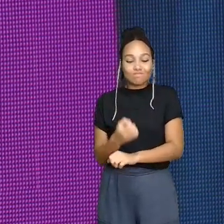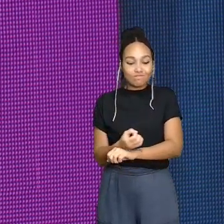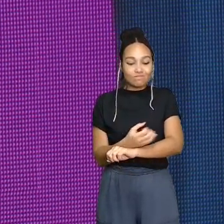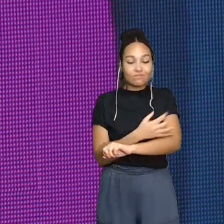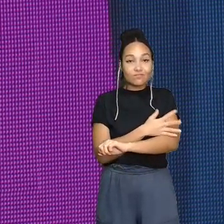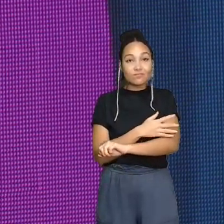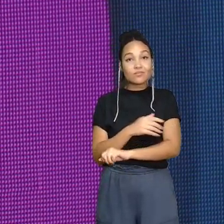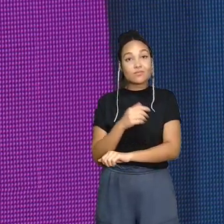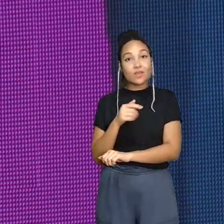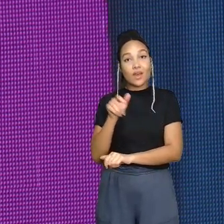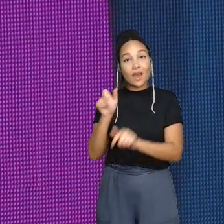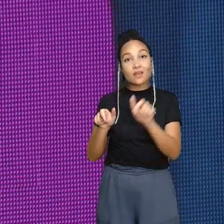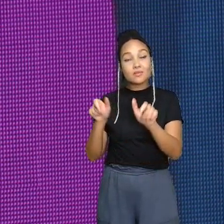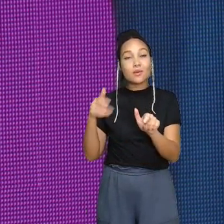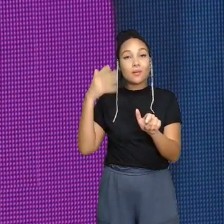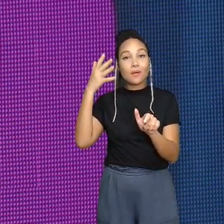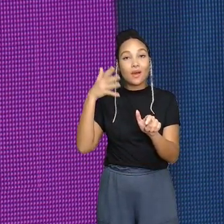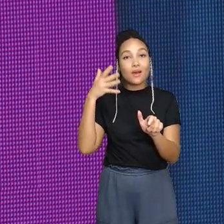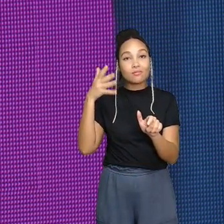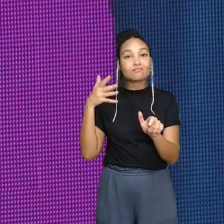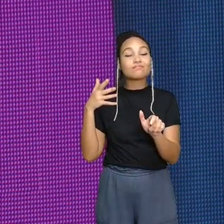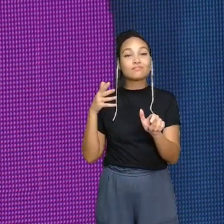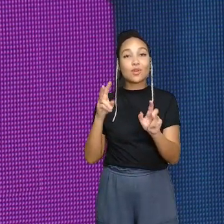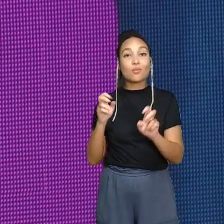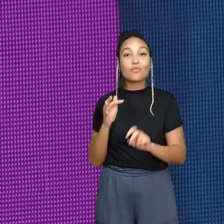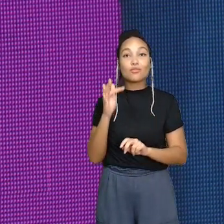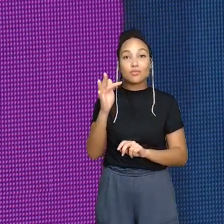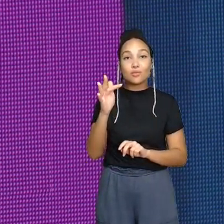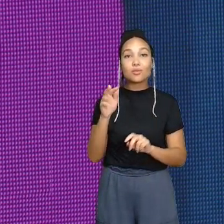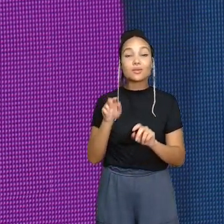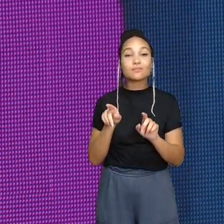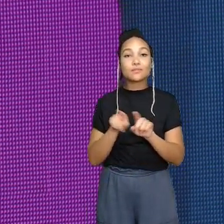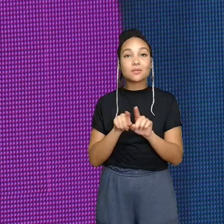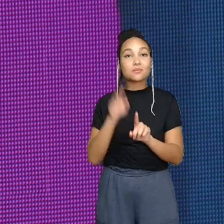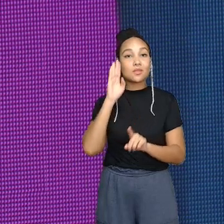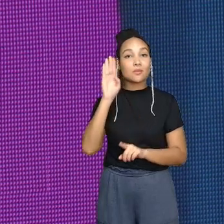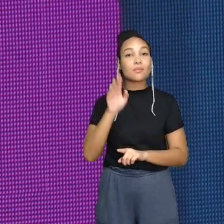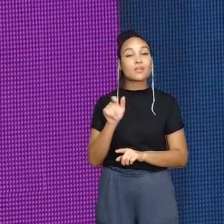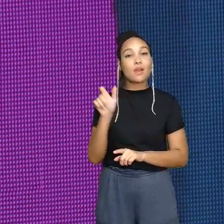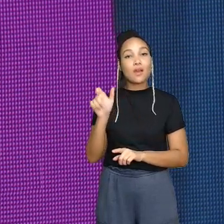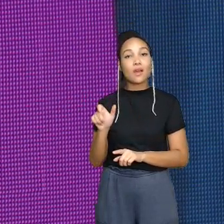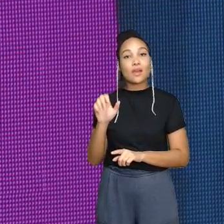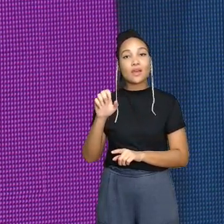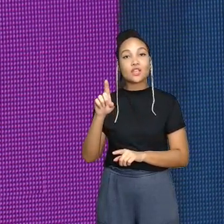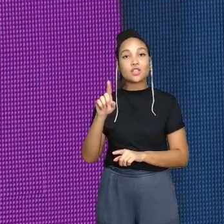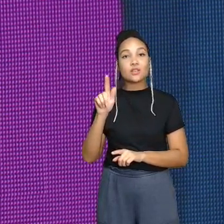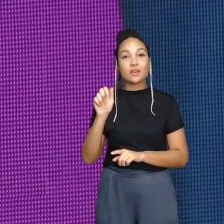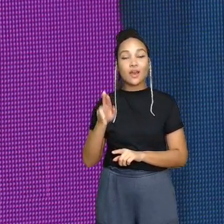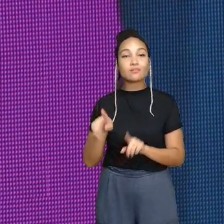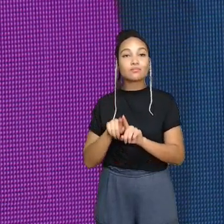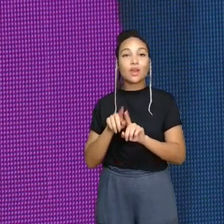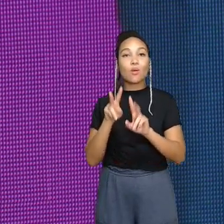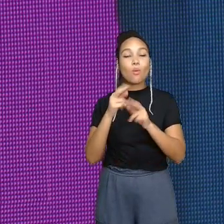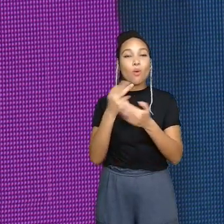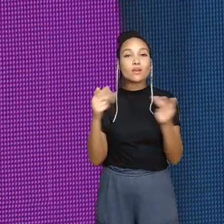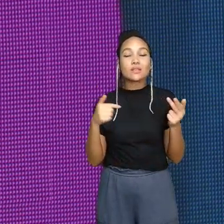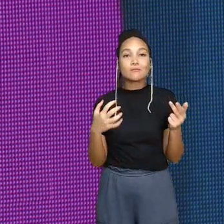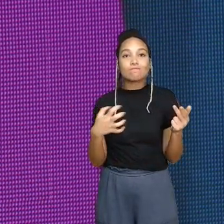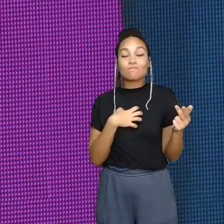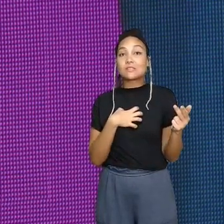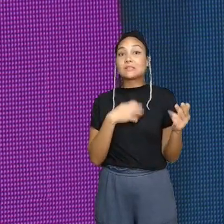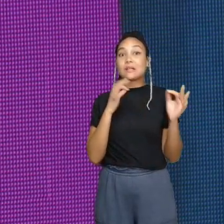para os próximos 10 anos. E especialmente na fala do Edgar tem elementos que batem muito forte para mim, porque eu